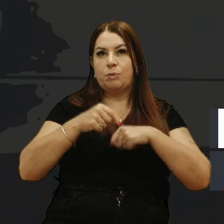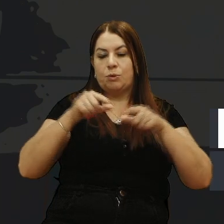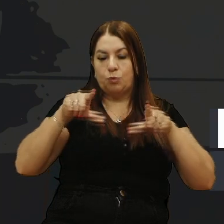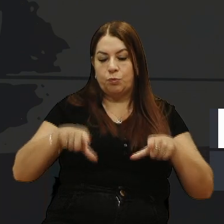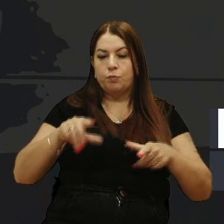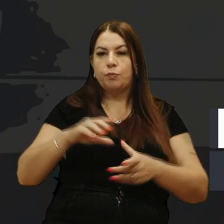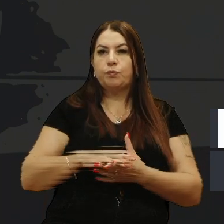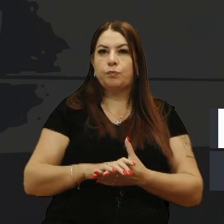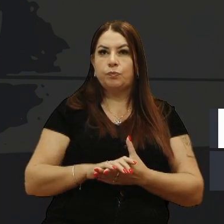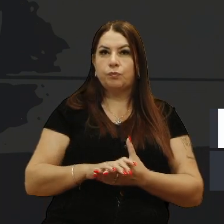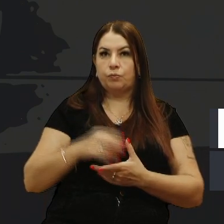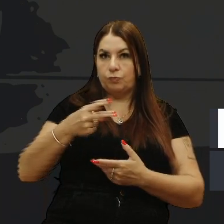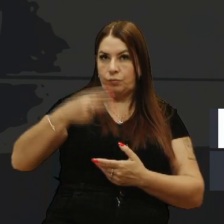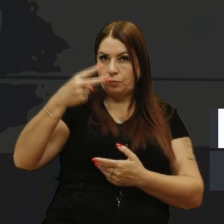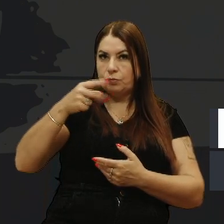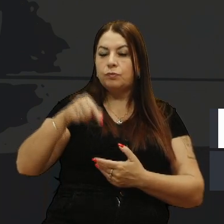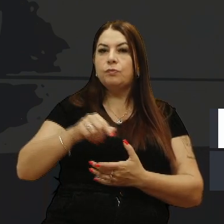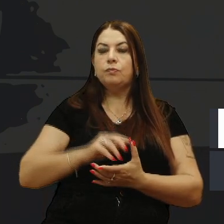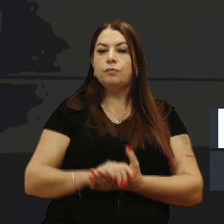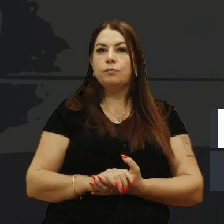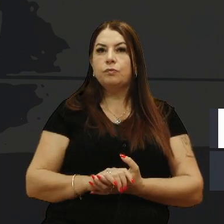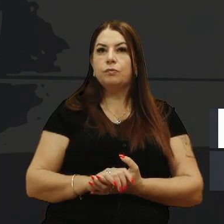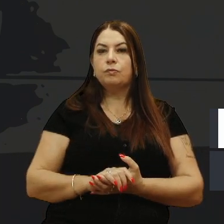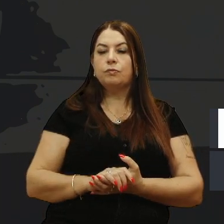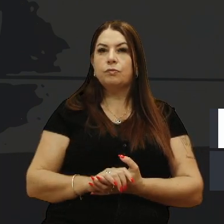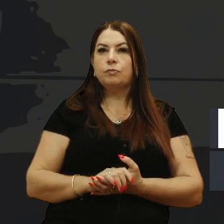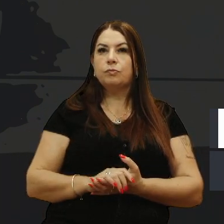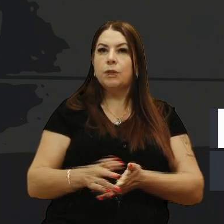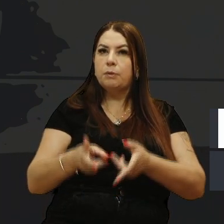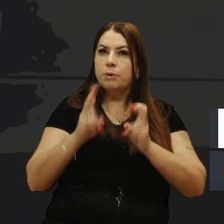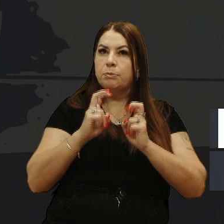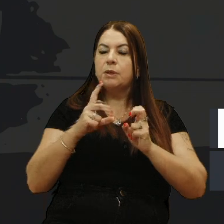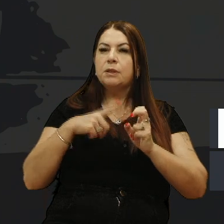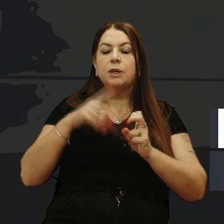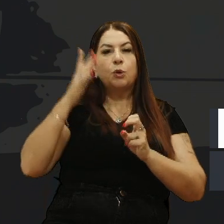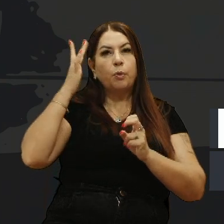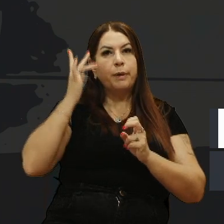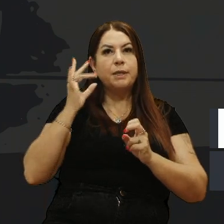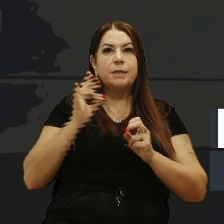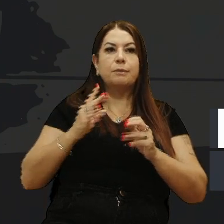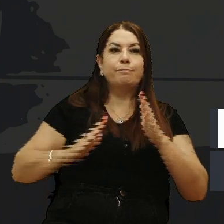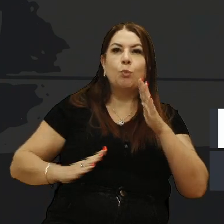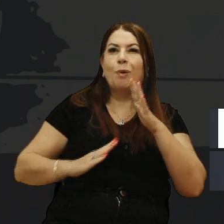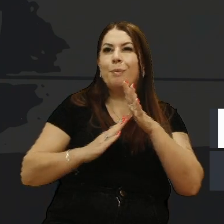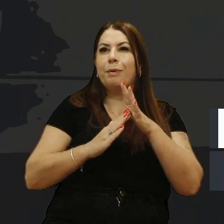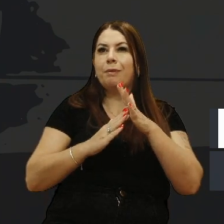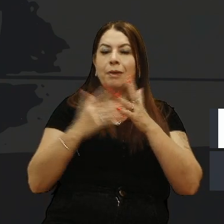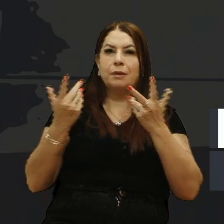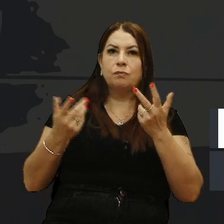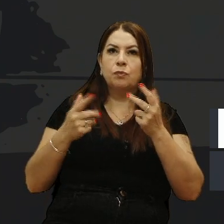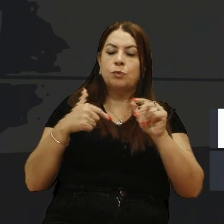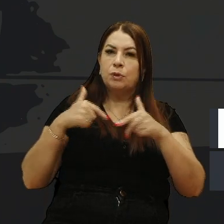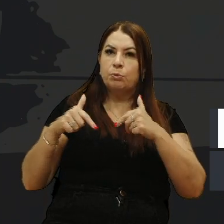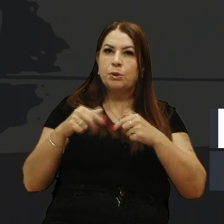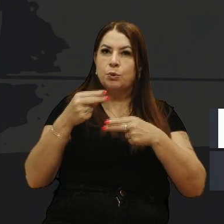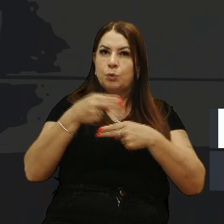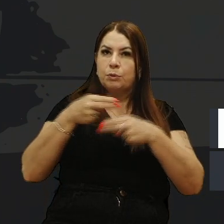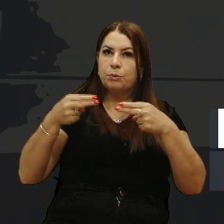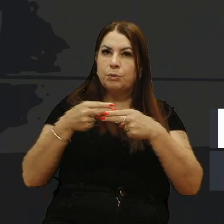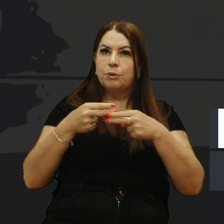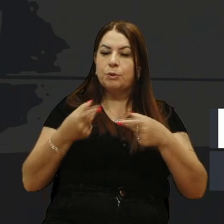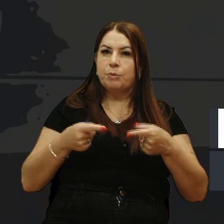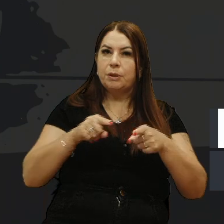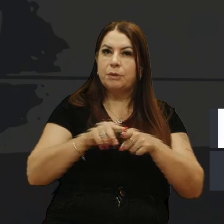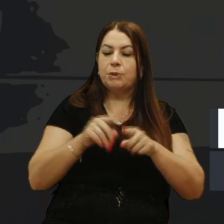local. E o segundo ponto, que nós identificamos que há uma compreensão limitada da atuação do SEBRAE como